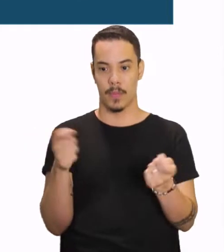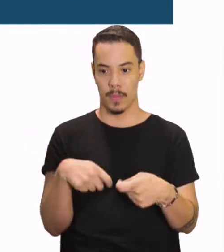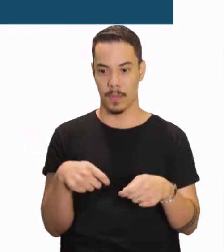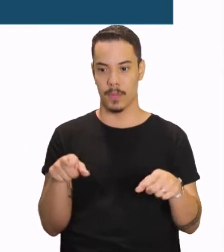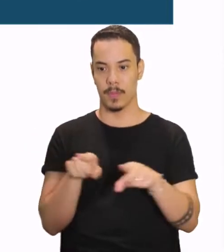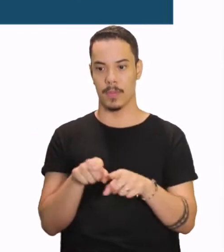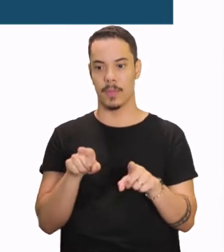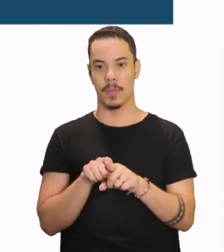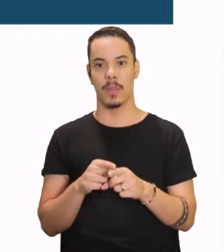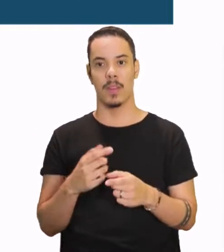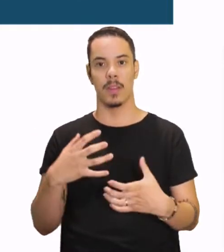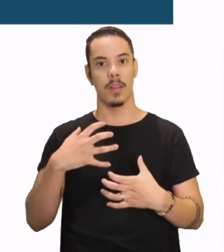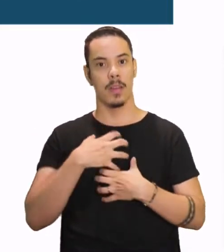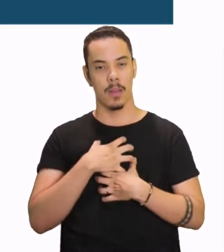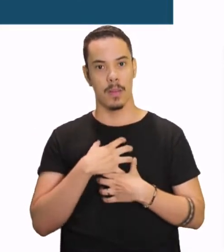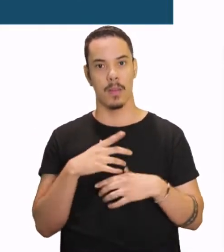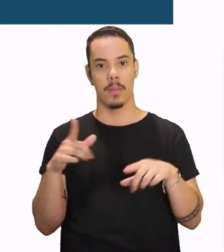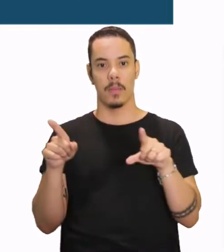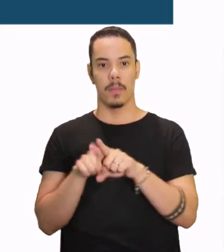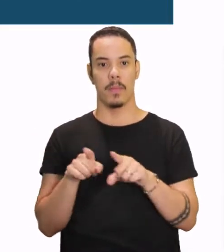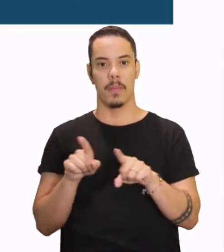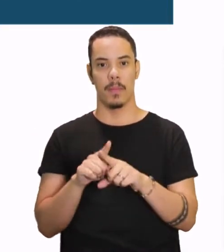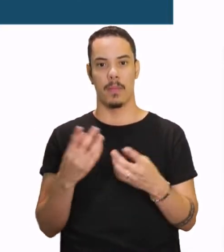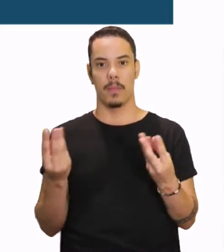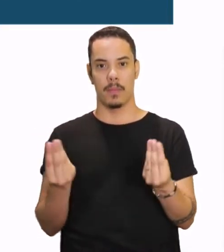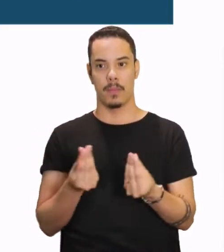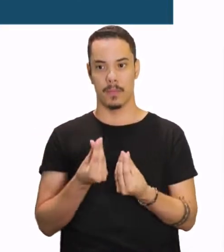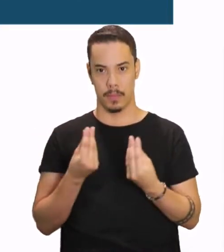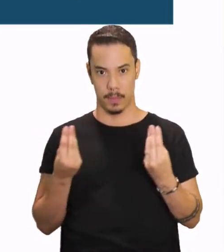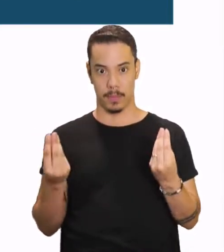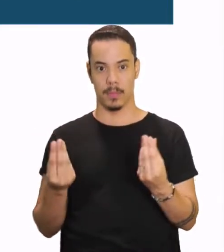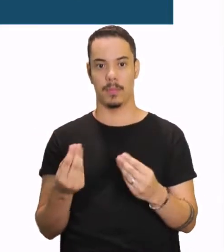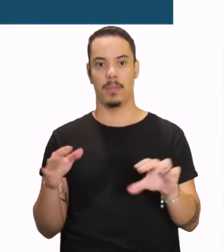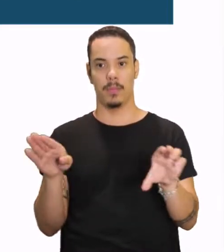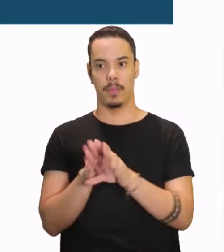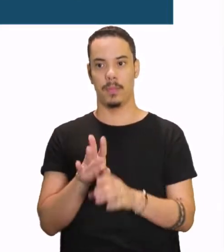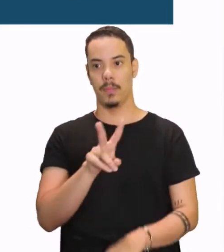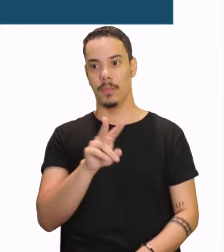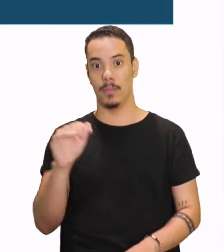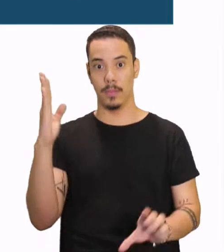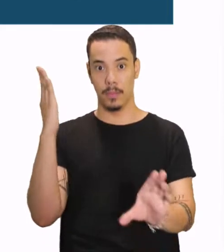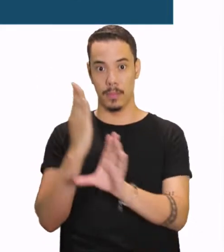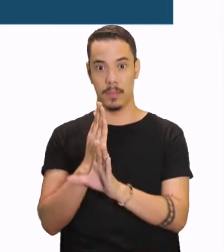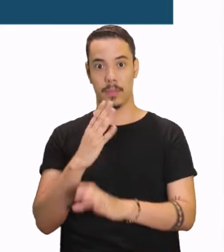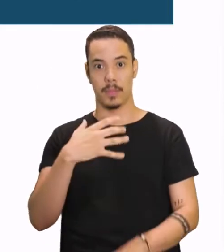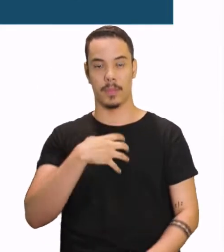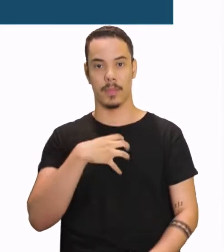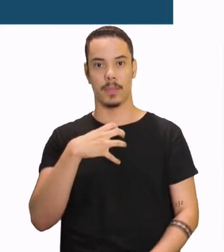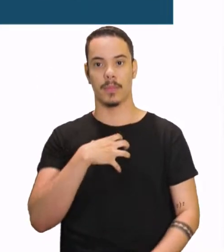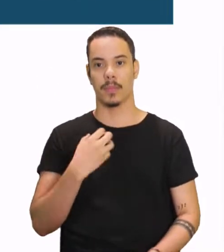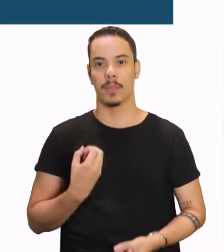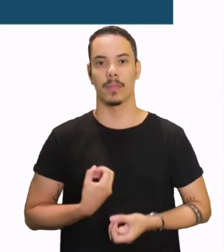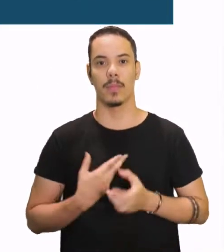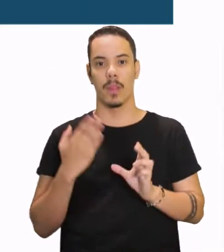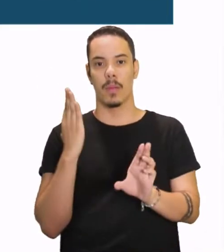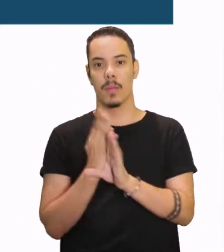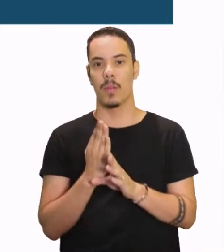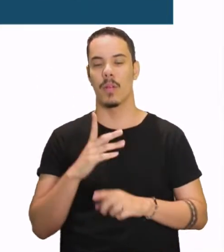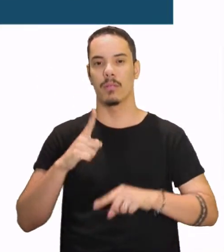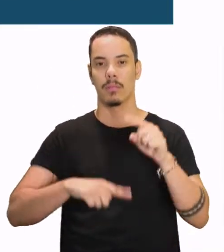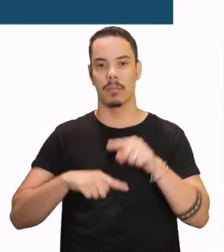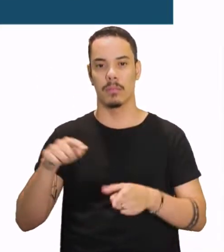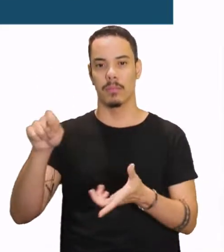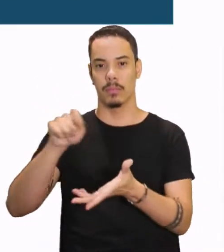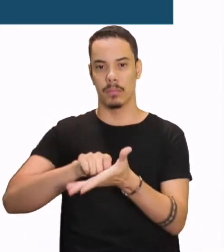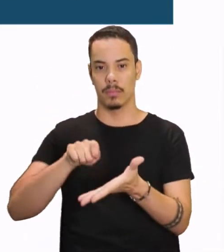de construção de sentido e de apreciação. Também vai identificar os sentidos produzidos aí por meio de recursos